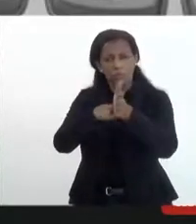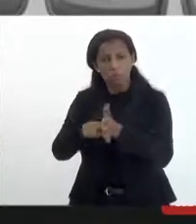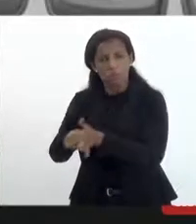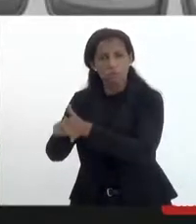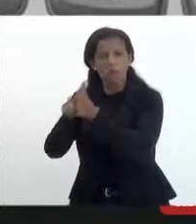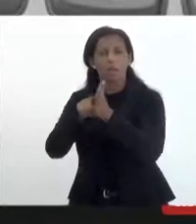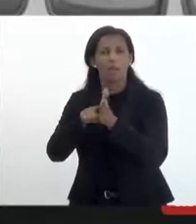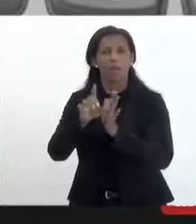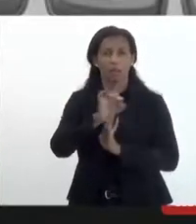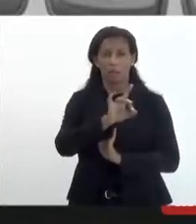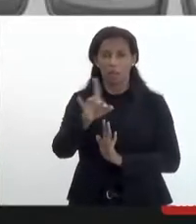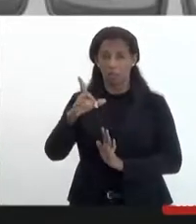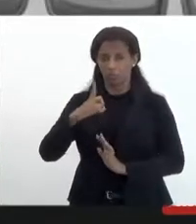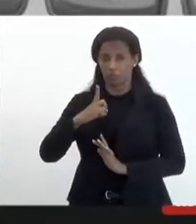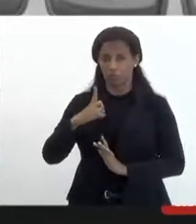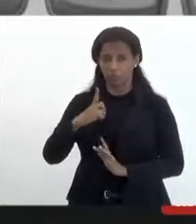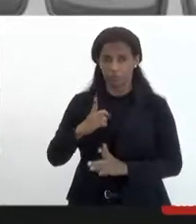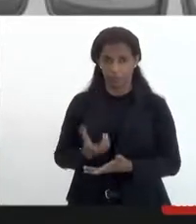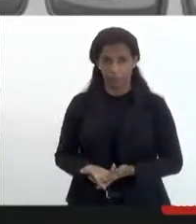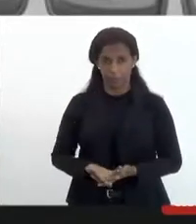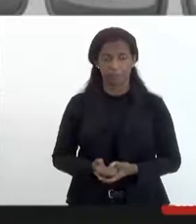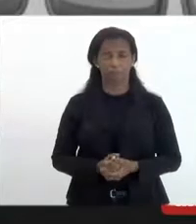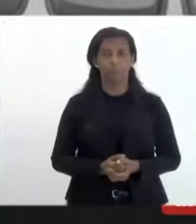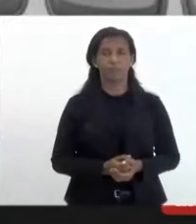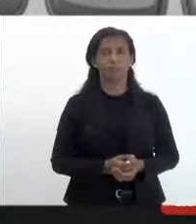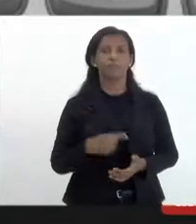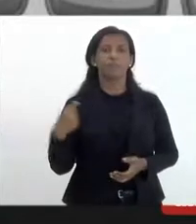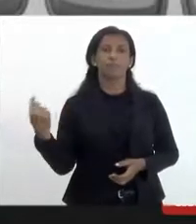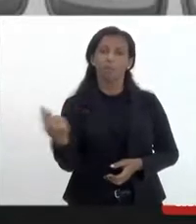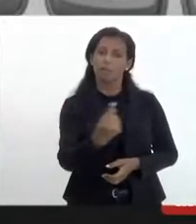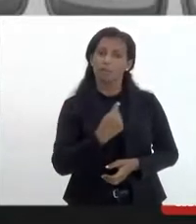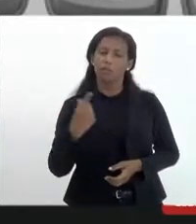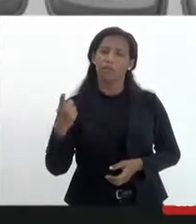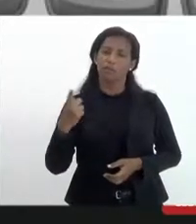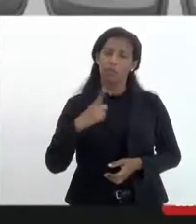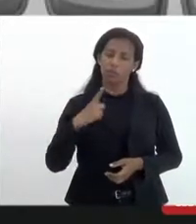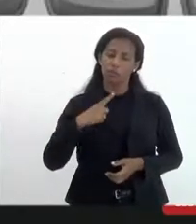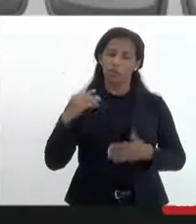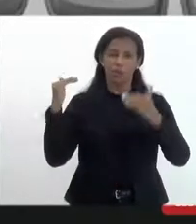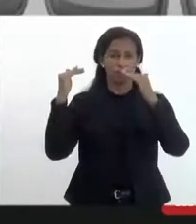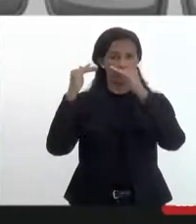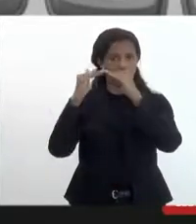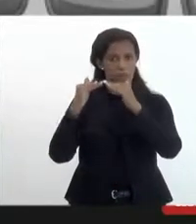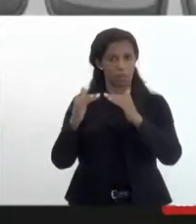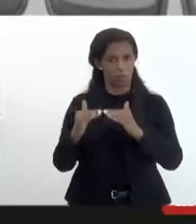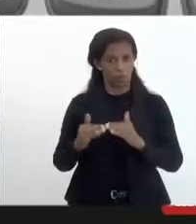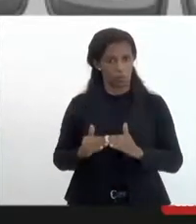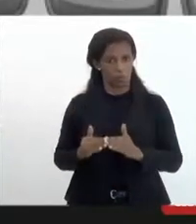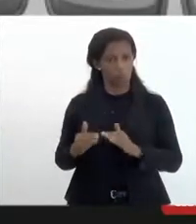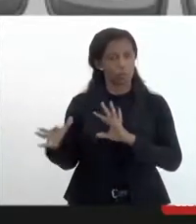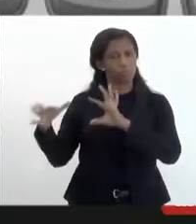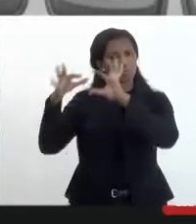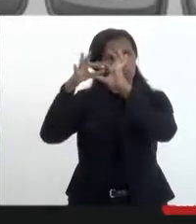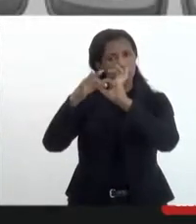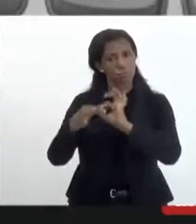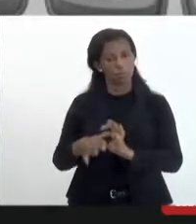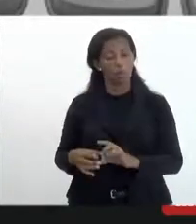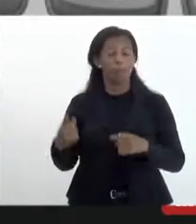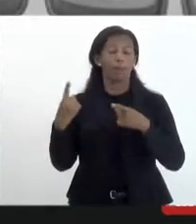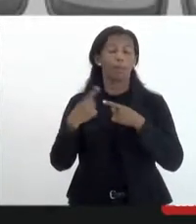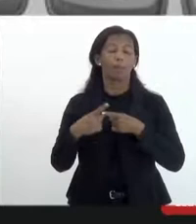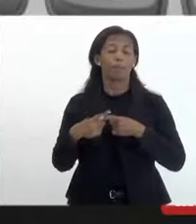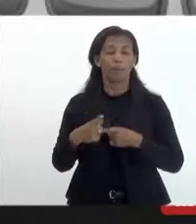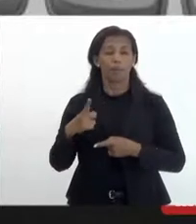a recuperabilidade desses créditos. Nós tivemos diversos acordos associados a isso. Mas por quê? Porque houve um